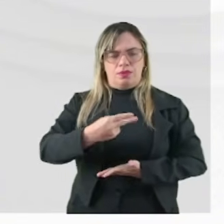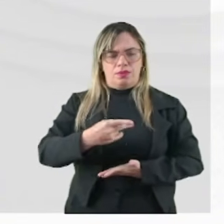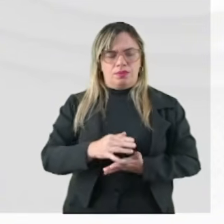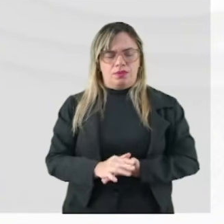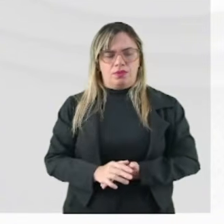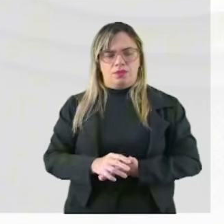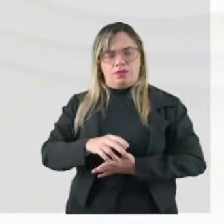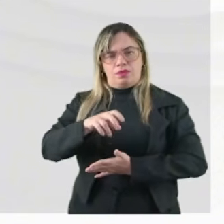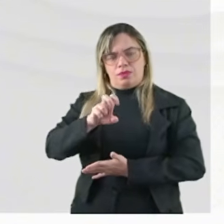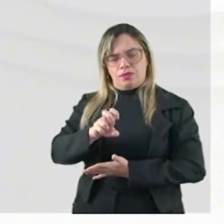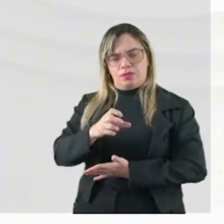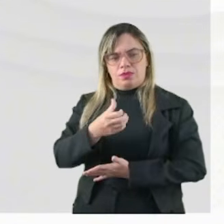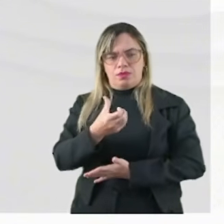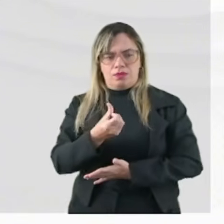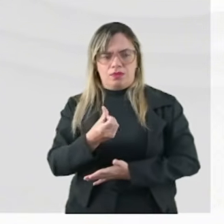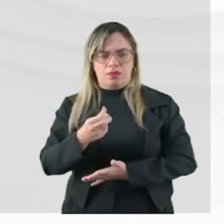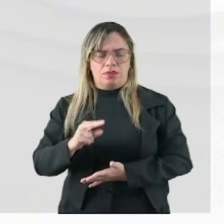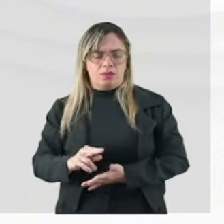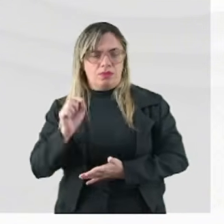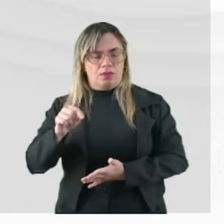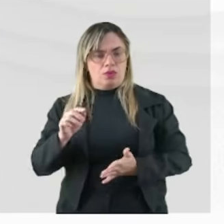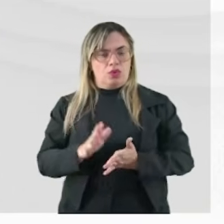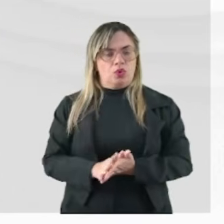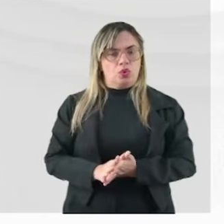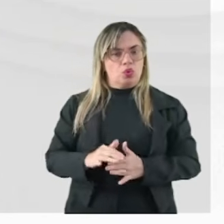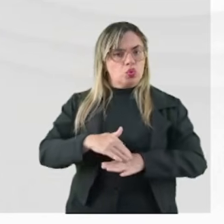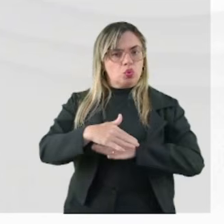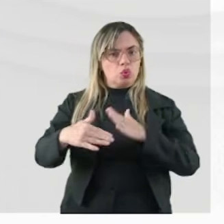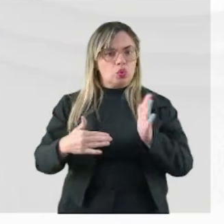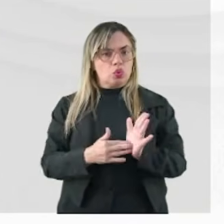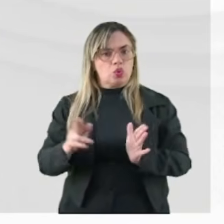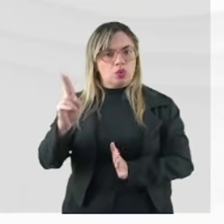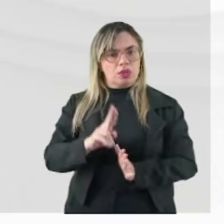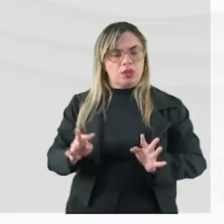56U, isso aqui tudo eu estou tirando da onde? Da tabela periódica.